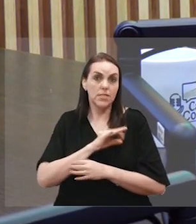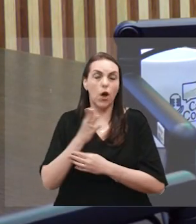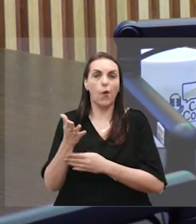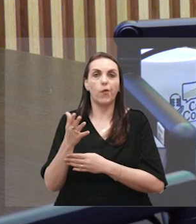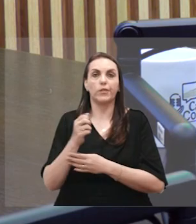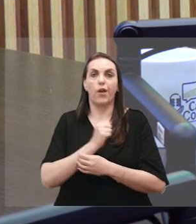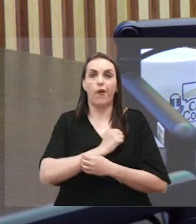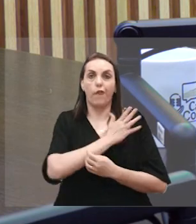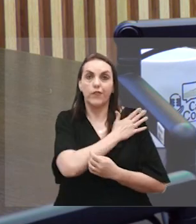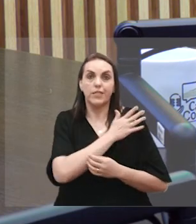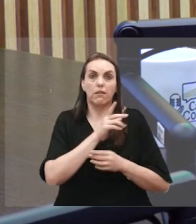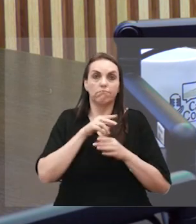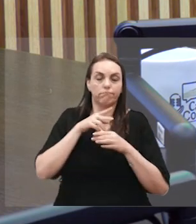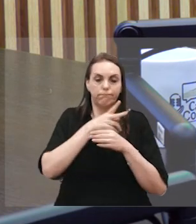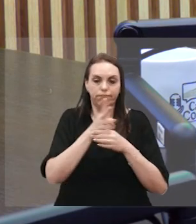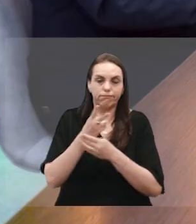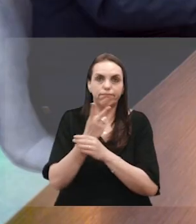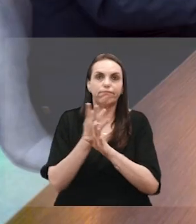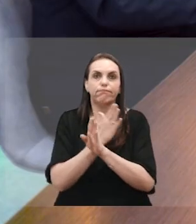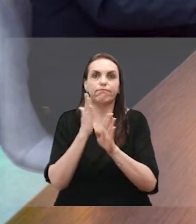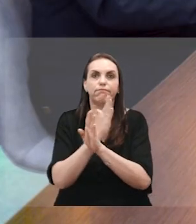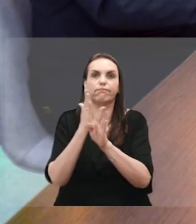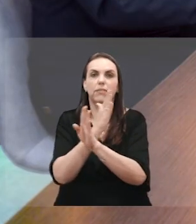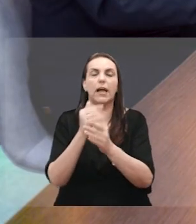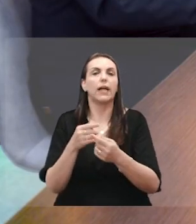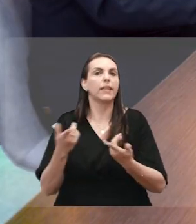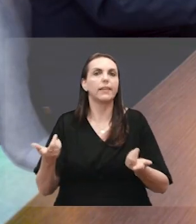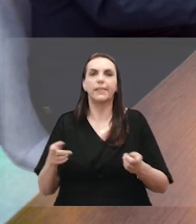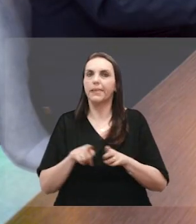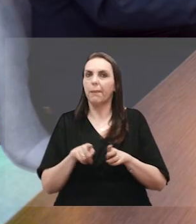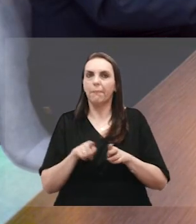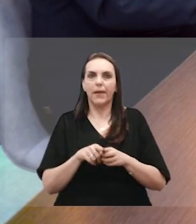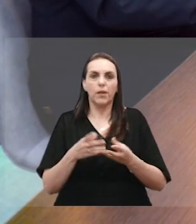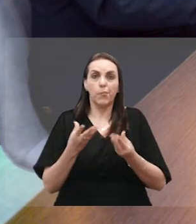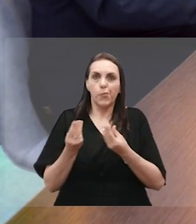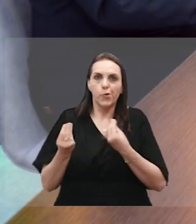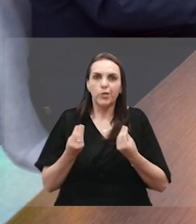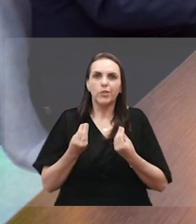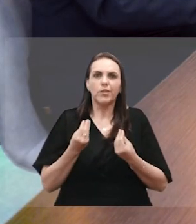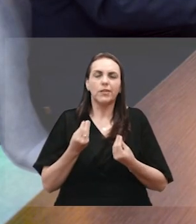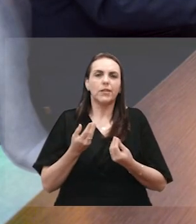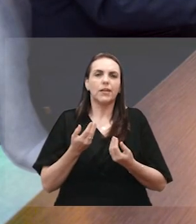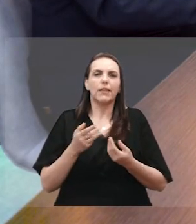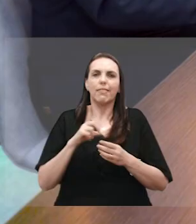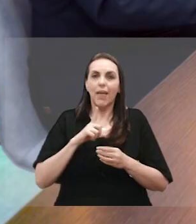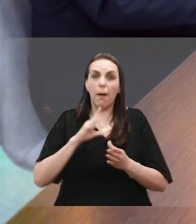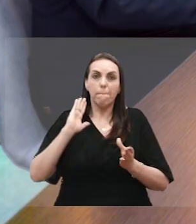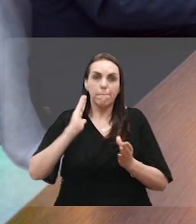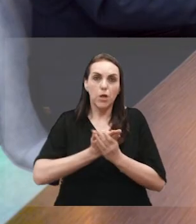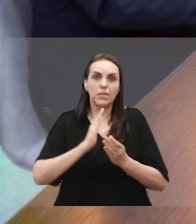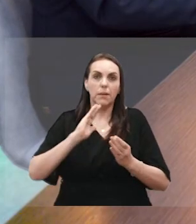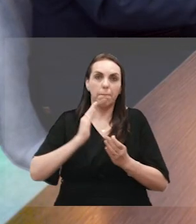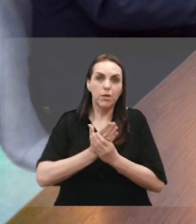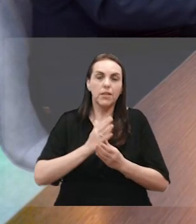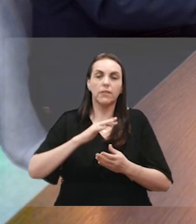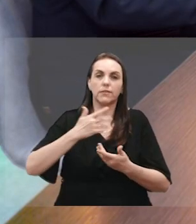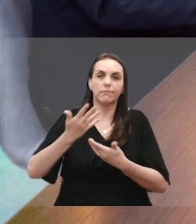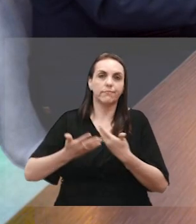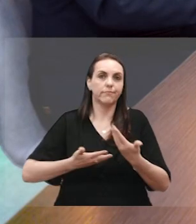policiais, porque isso existe em empresa, existe também na polícia. E mesmo tudo isso, o policial recebe um monte de processo,